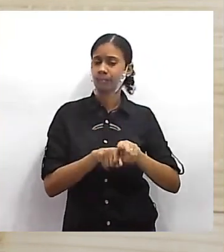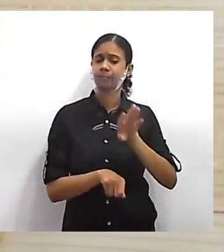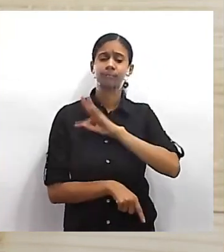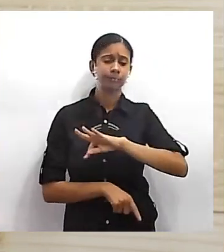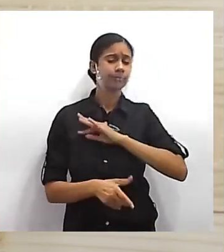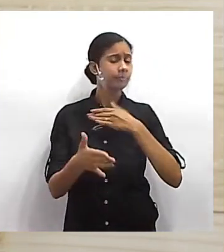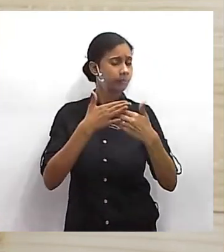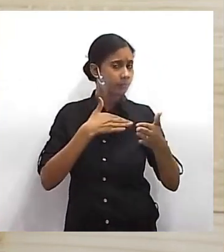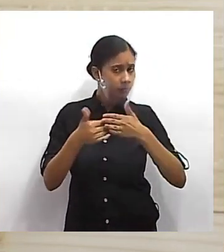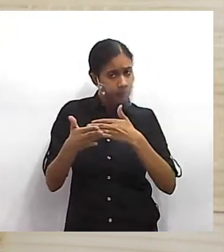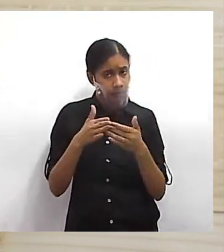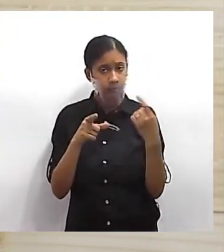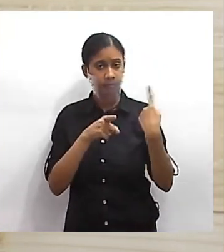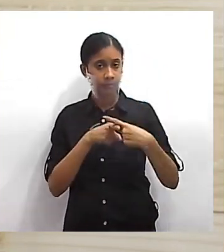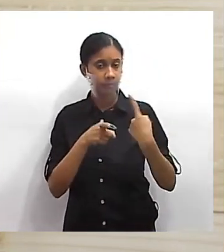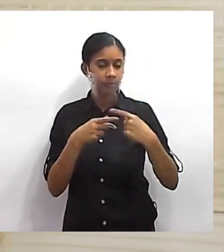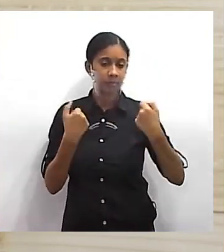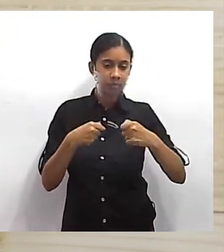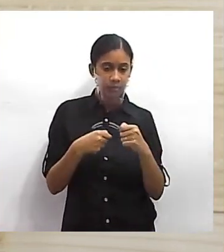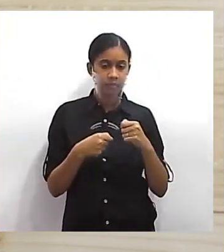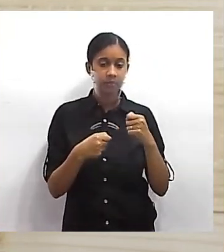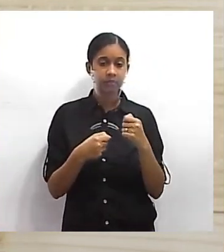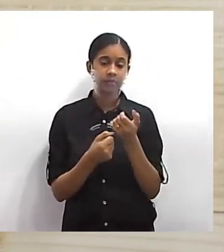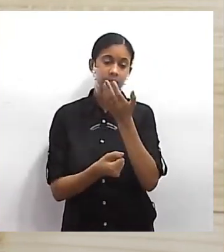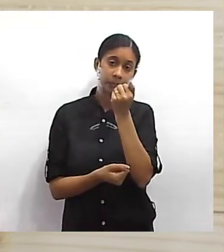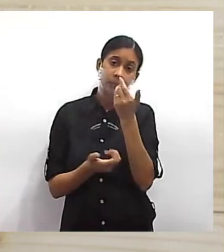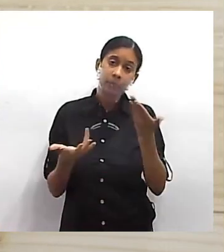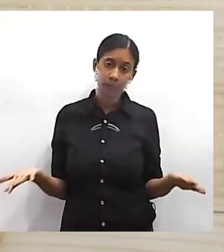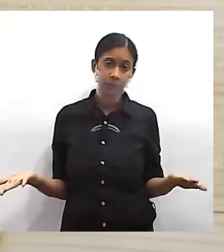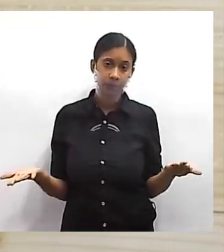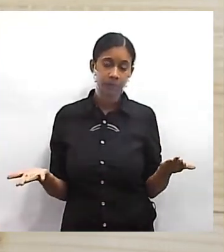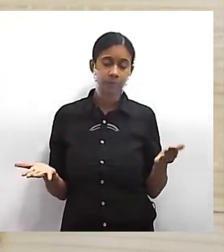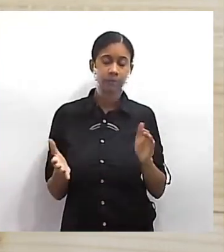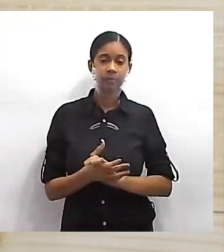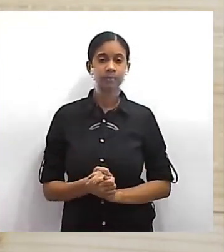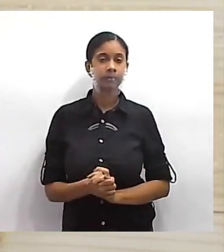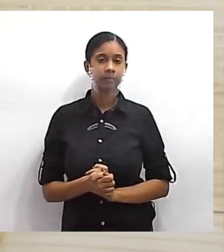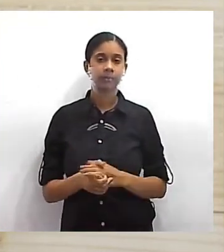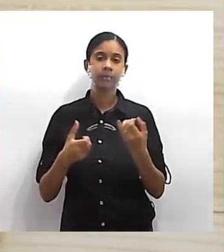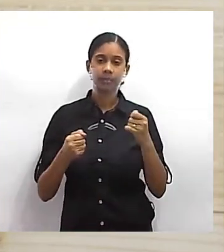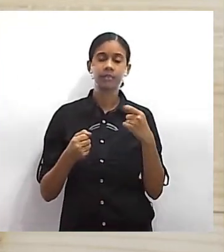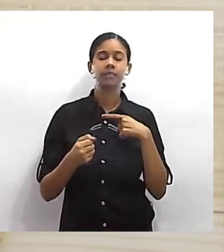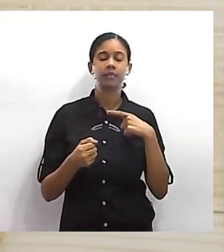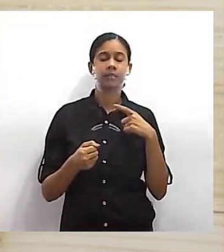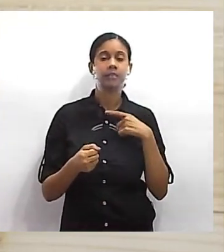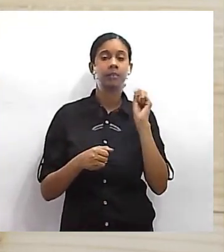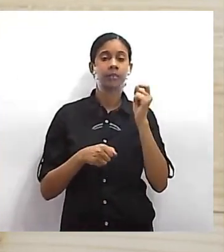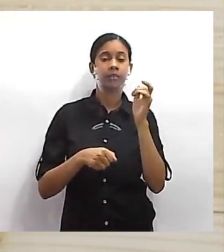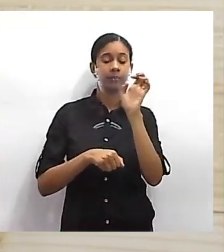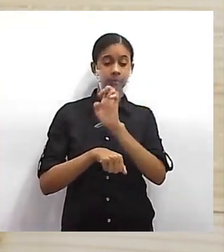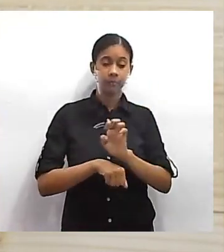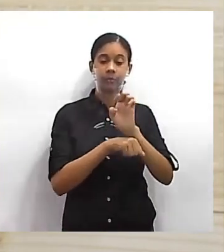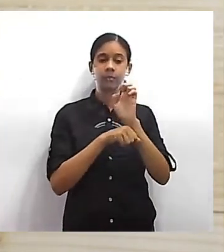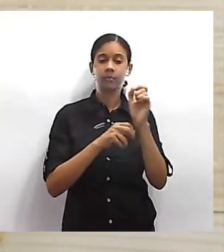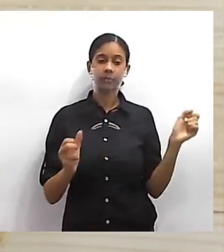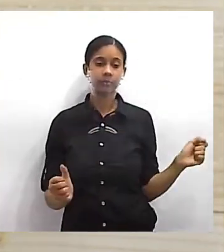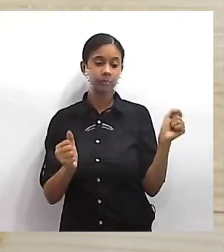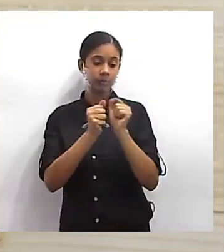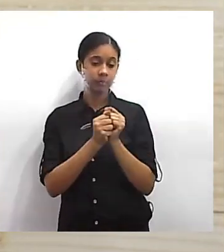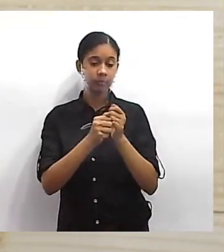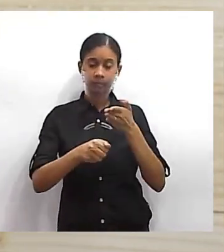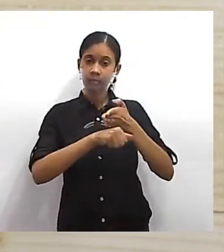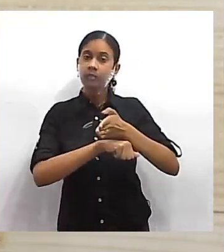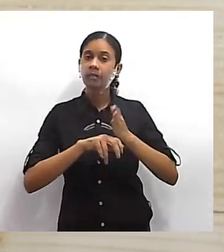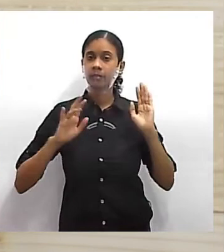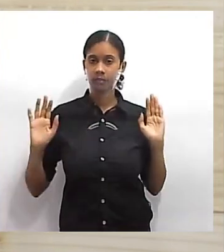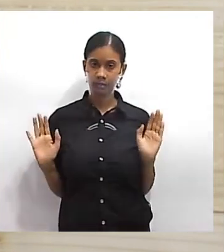remuneração, porque tem que colocar comida em sua mesa. Então, há necessidade da intervenção do Estado, porque a economia ela não